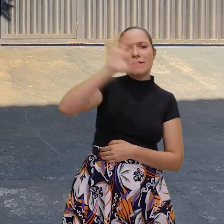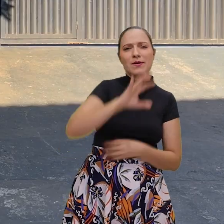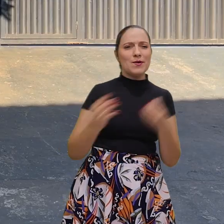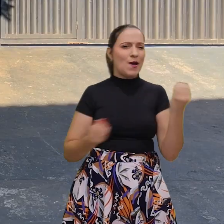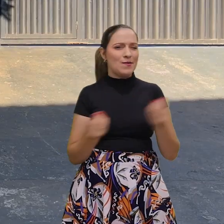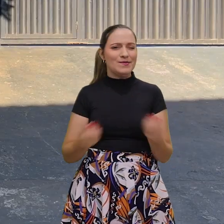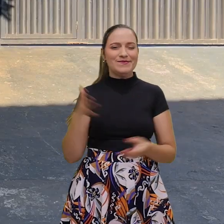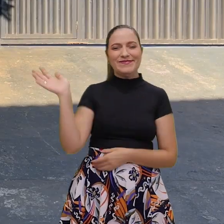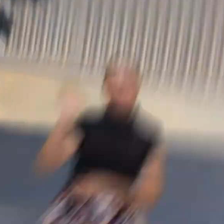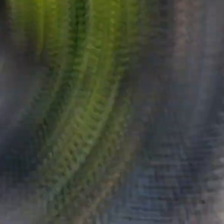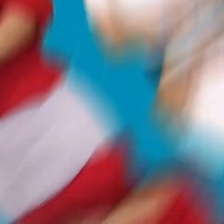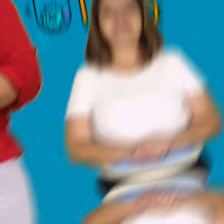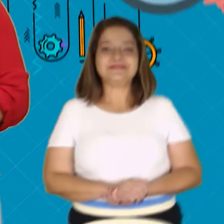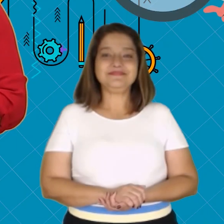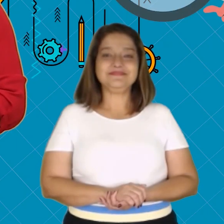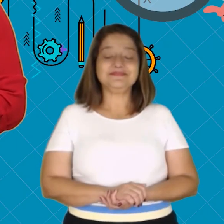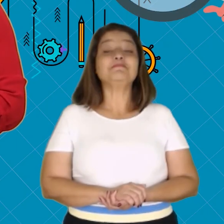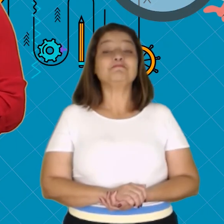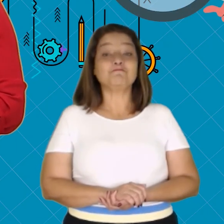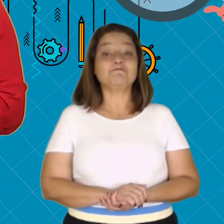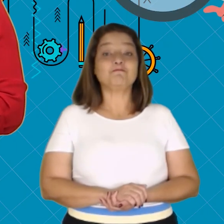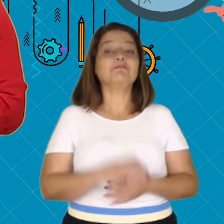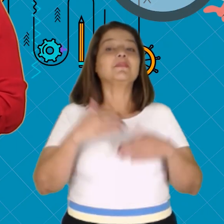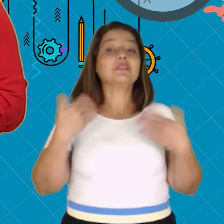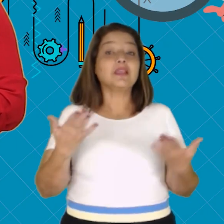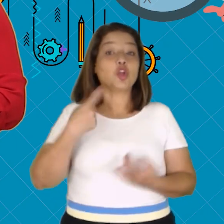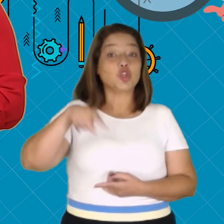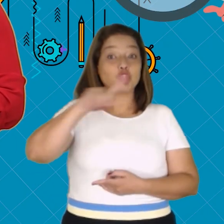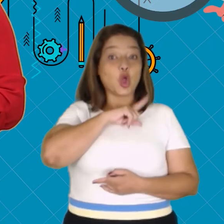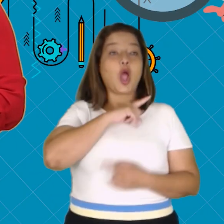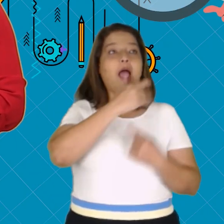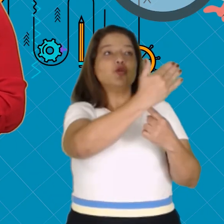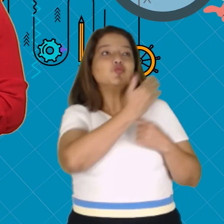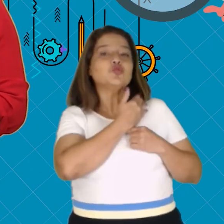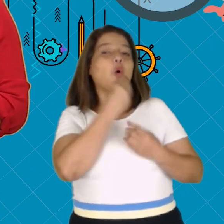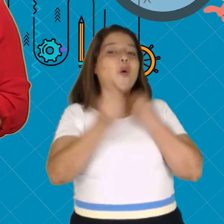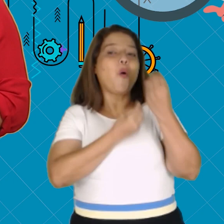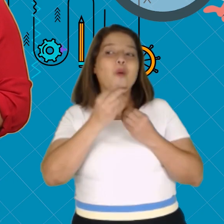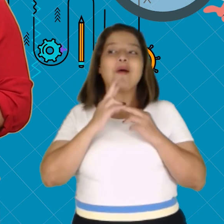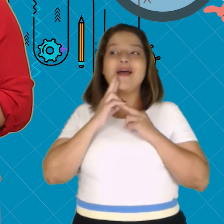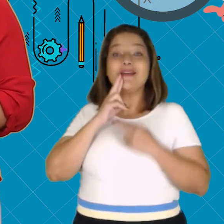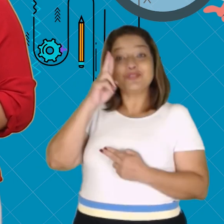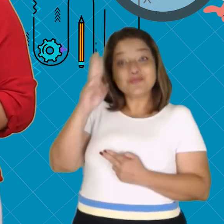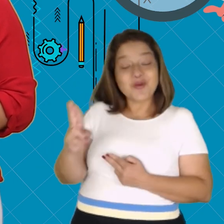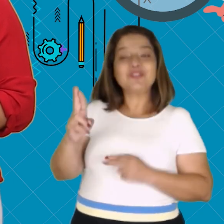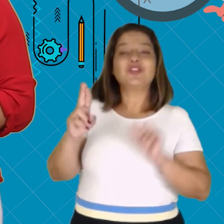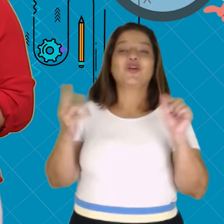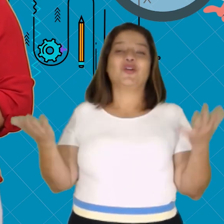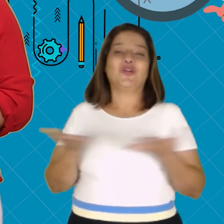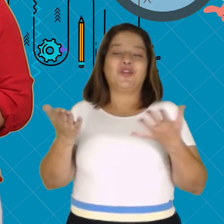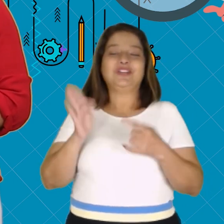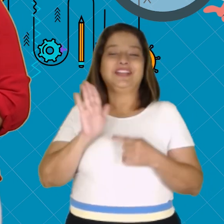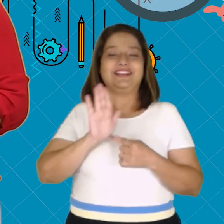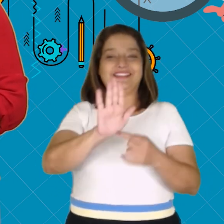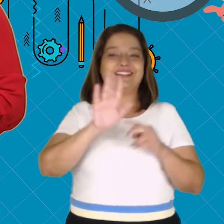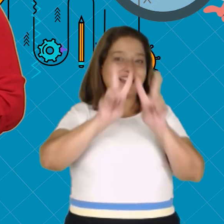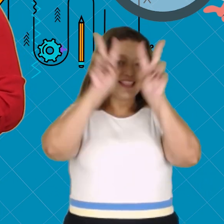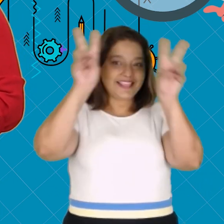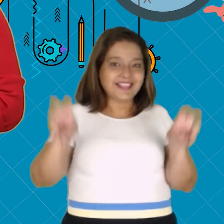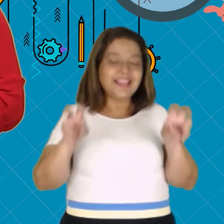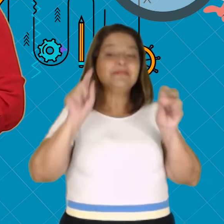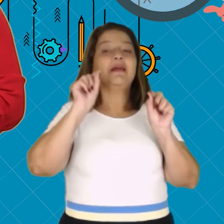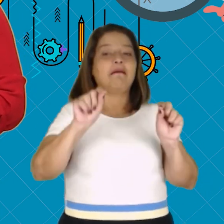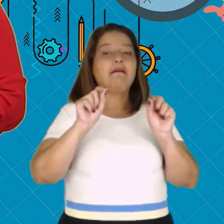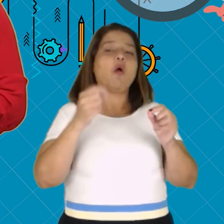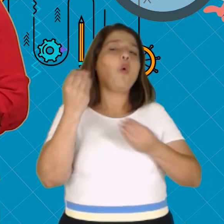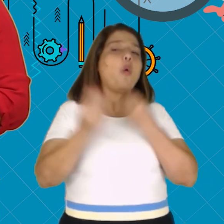Brasil. Tchau! E para ajudar a responder a pergunta deles, fizemos o quadro de hoje com o tema